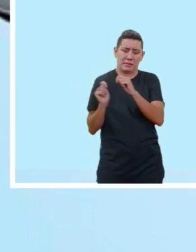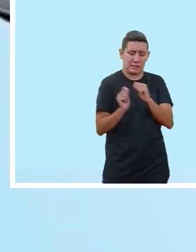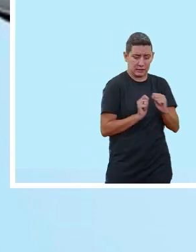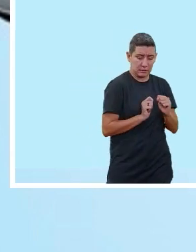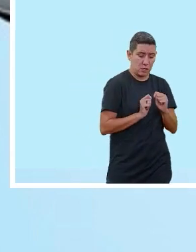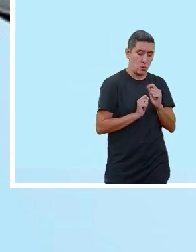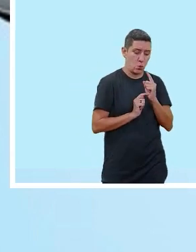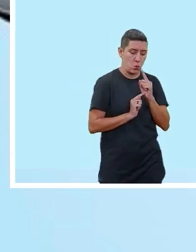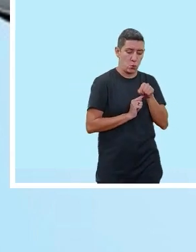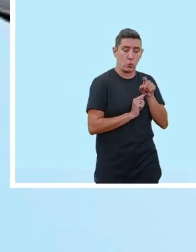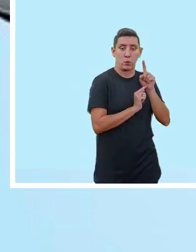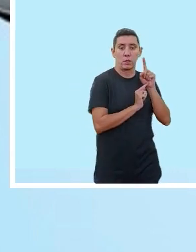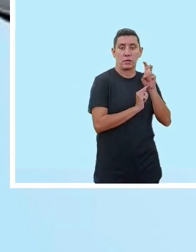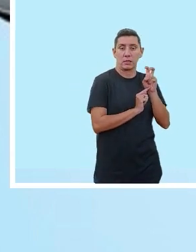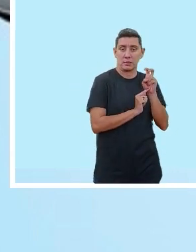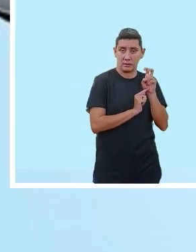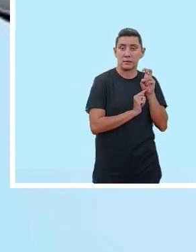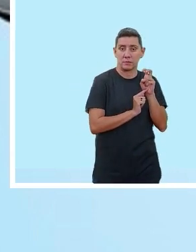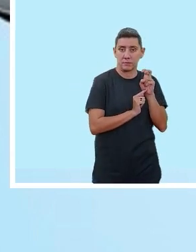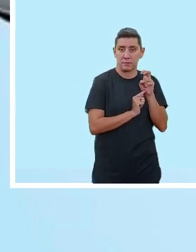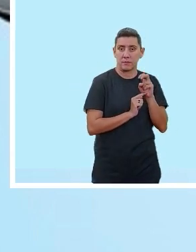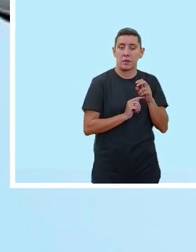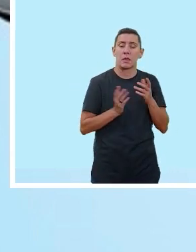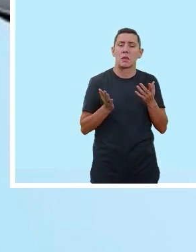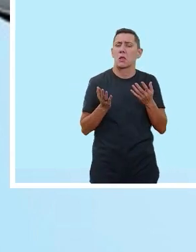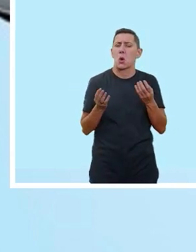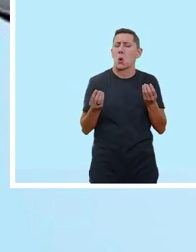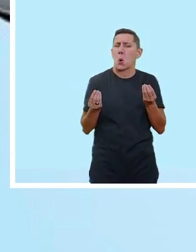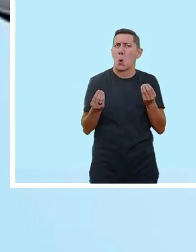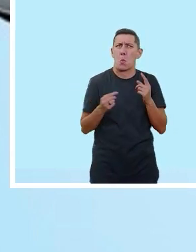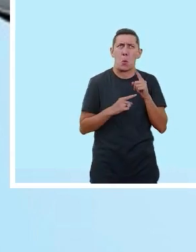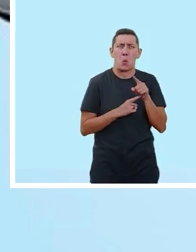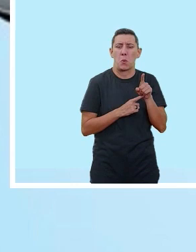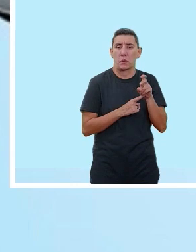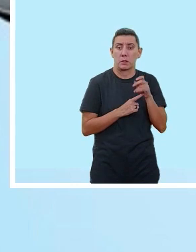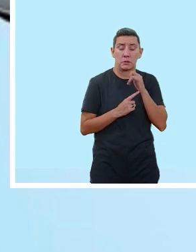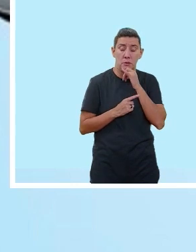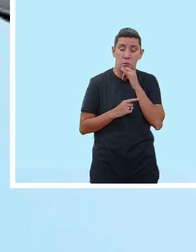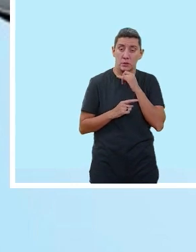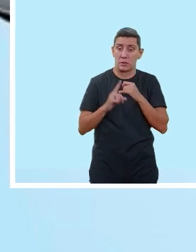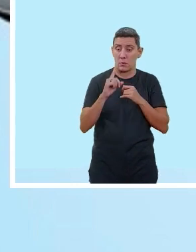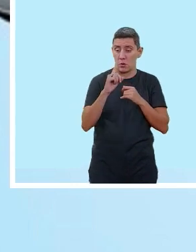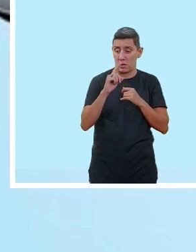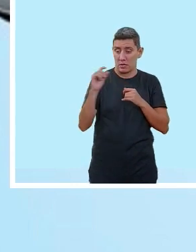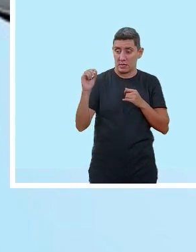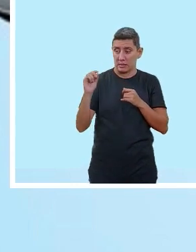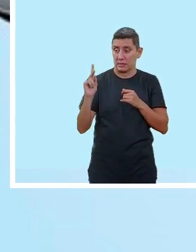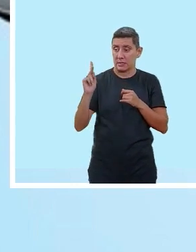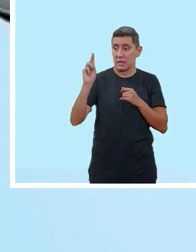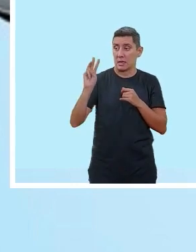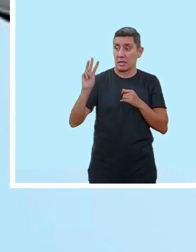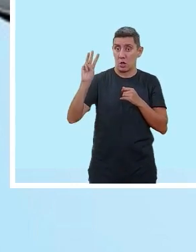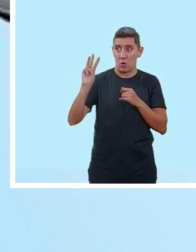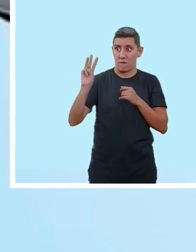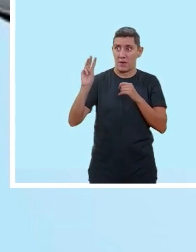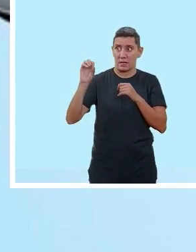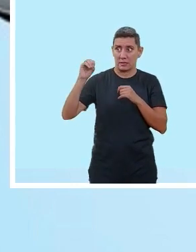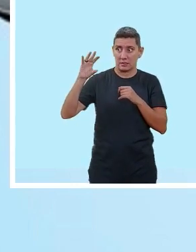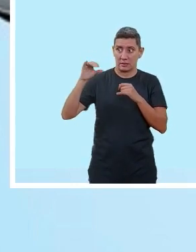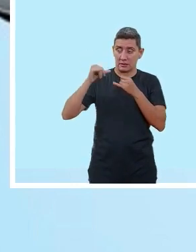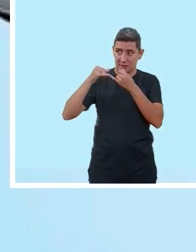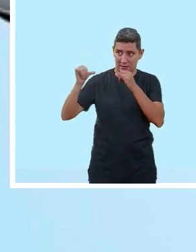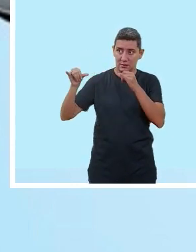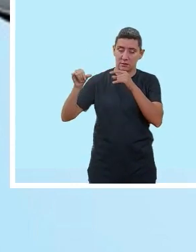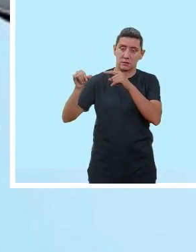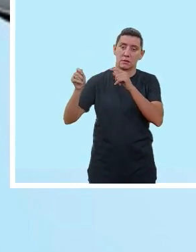né? Significa que para cada 100 watts consumidos de dados e informação dentro do ambiente do data center,